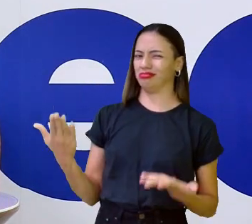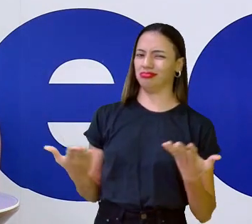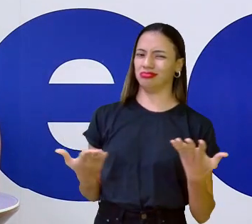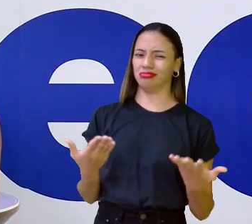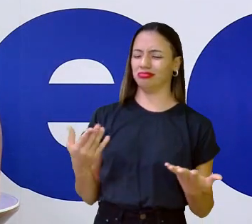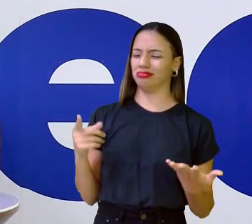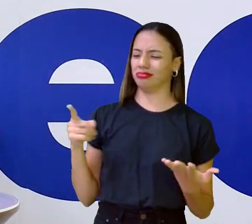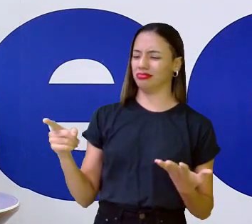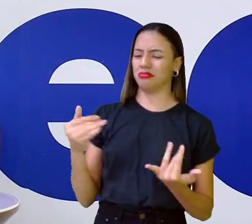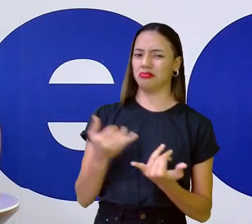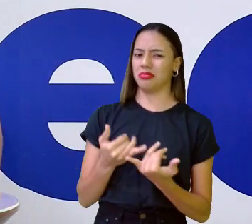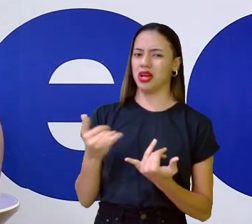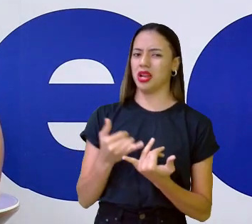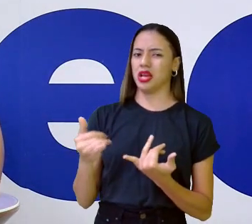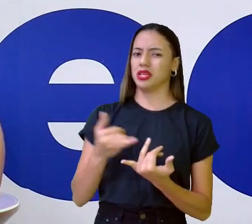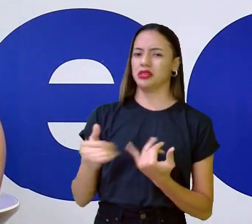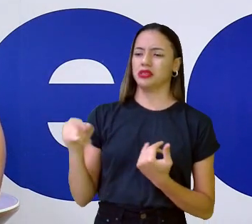ele soubesse,